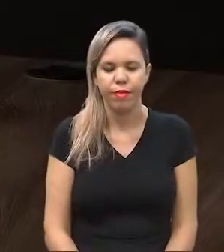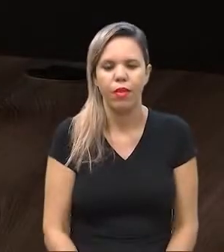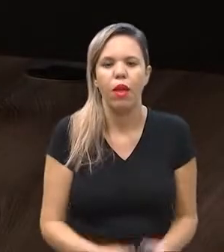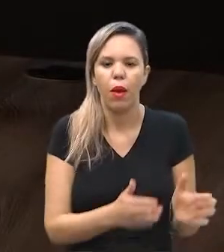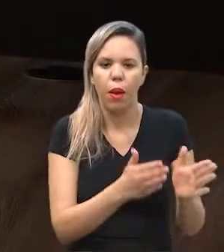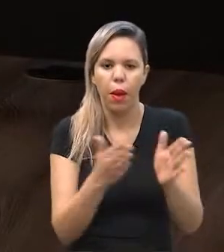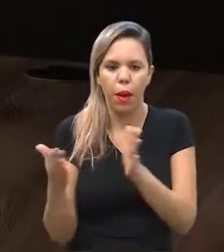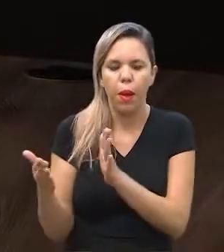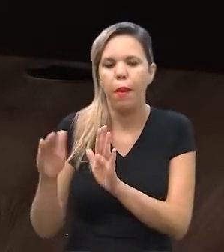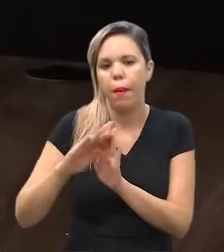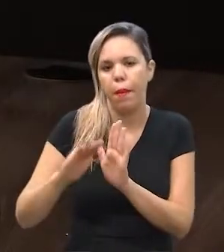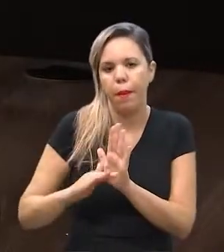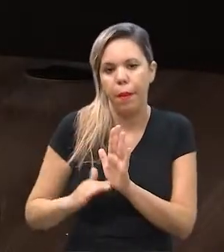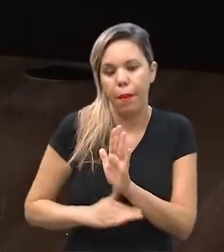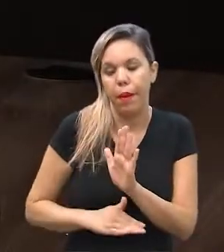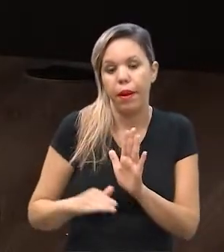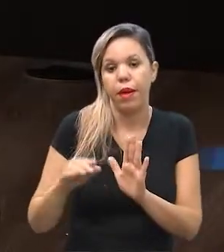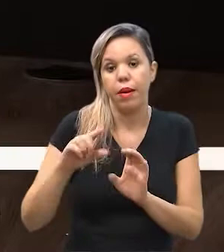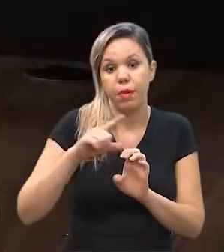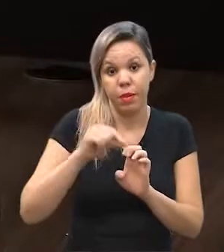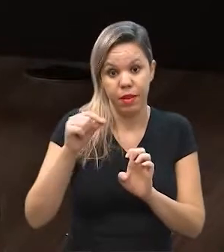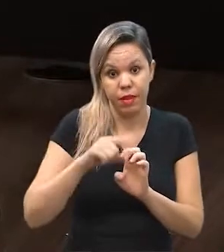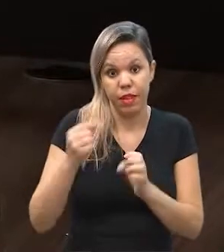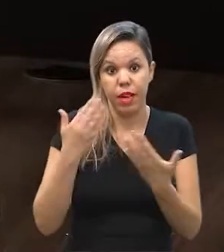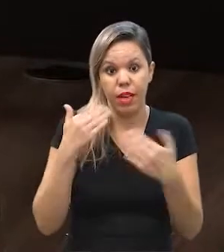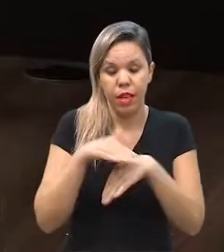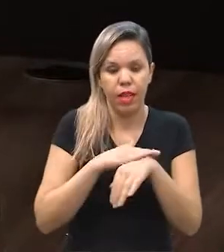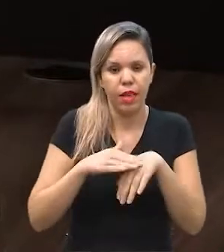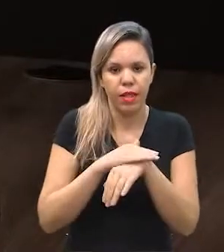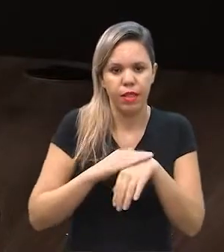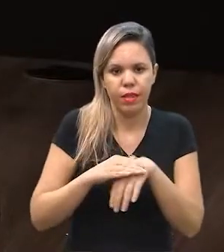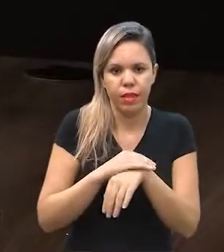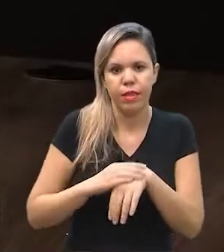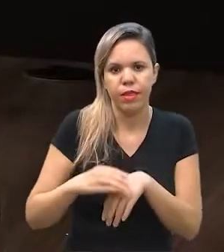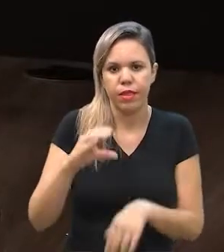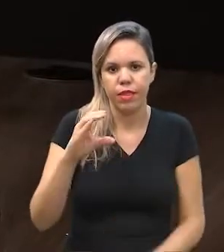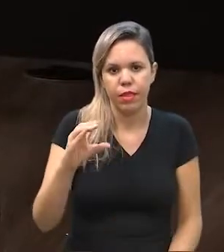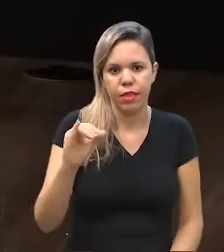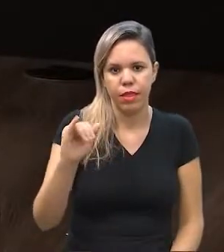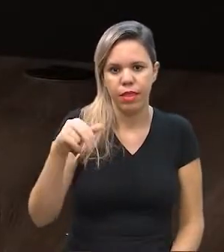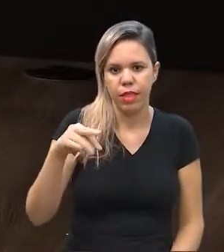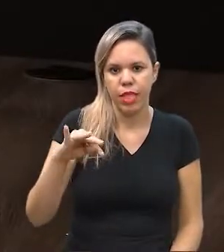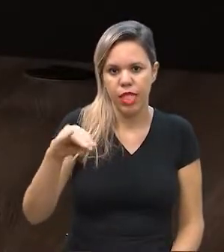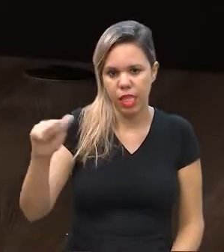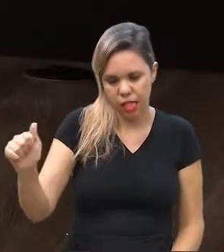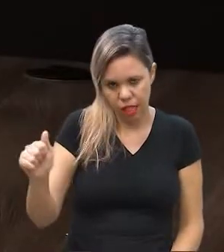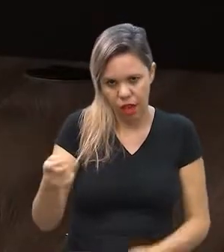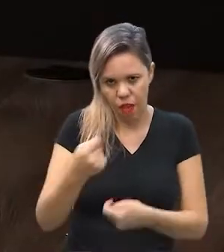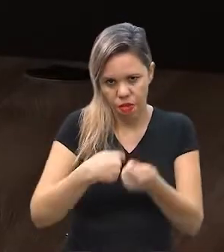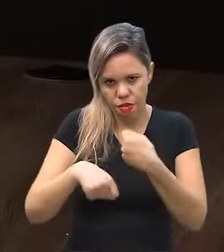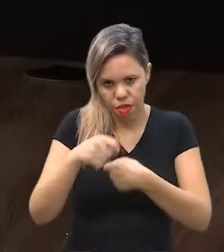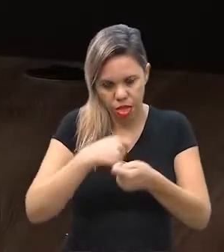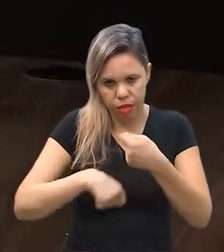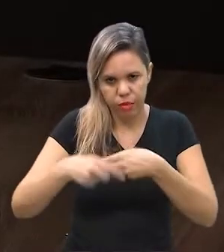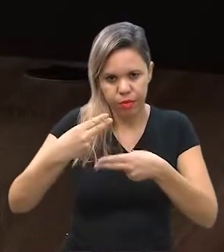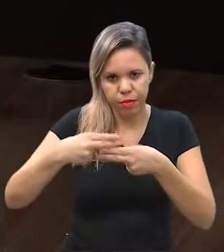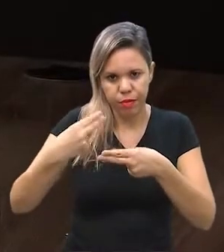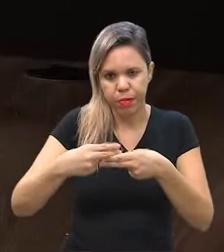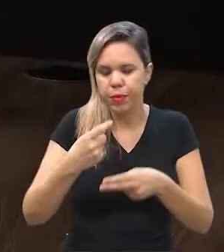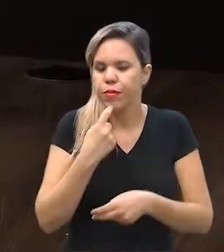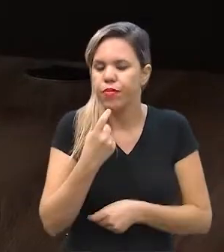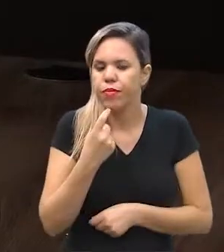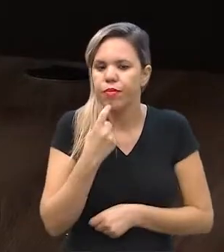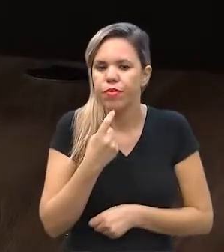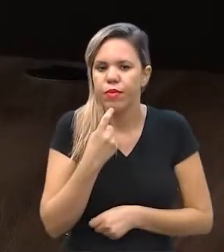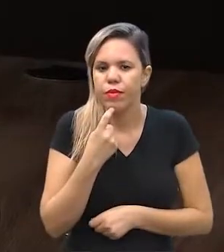Segundo bloco do Ser Empreendedor, e agora a gente vai conversar com a Cíntia Mareto, consultora de negócios do Sebrae